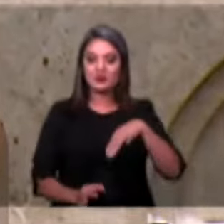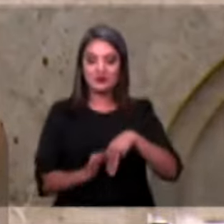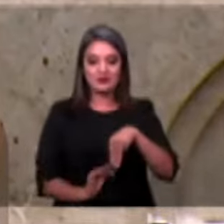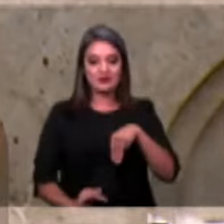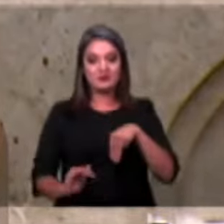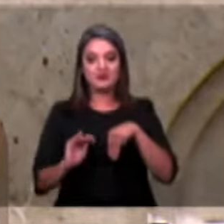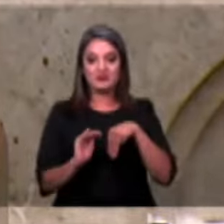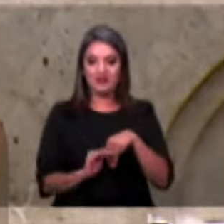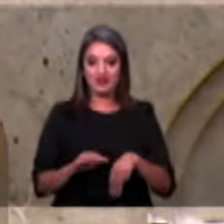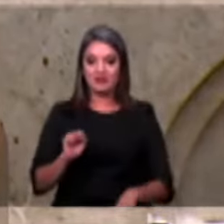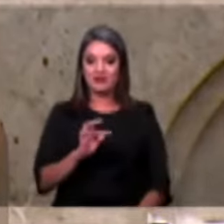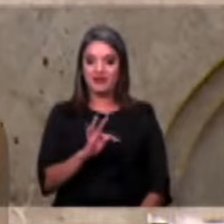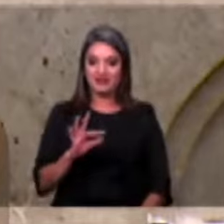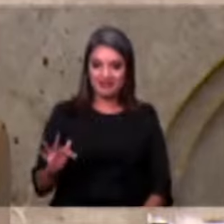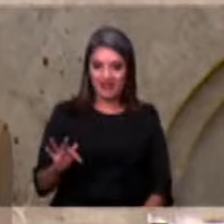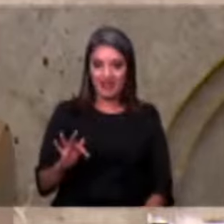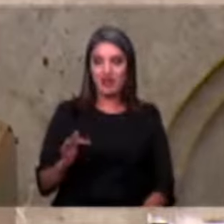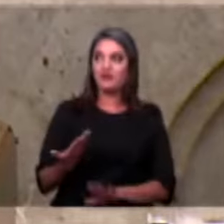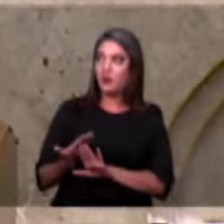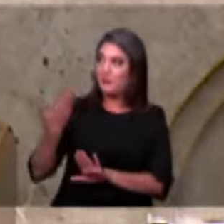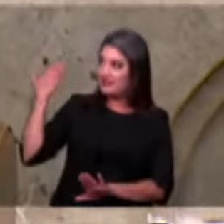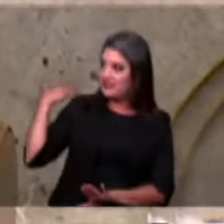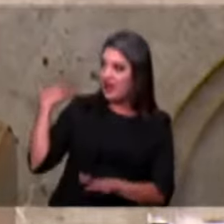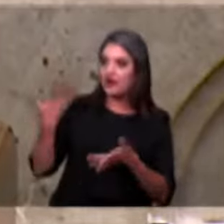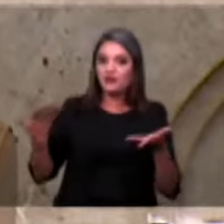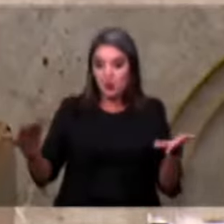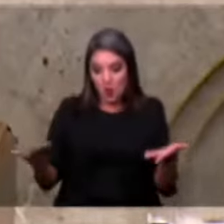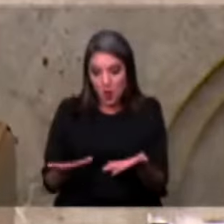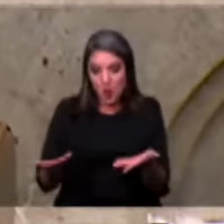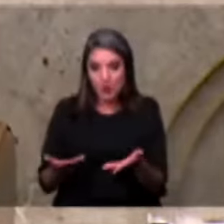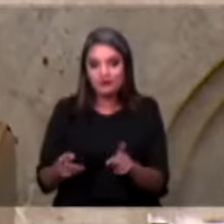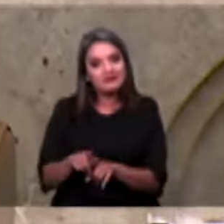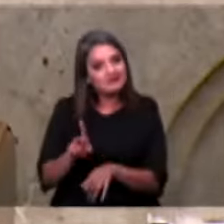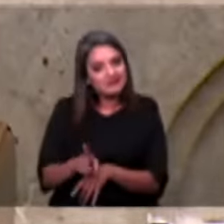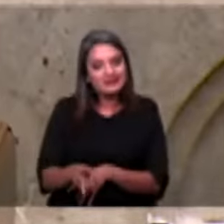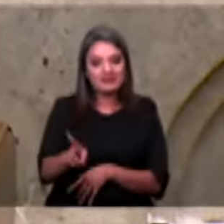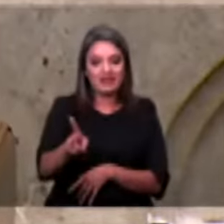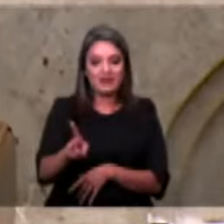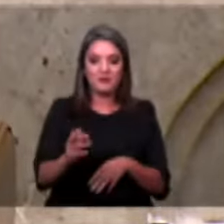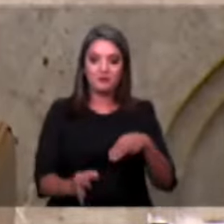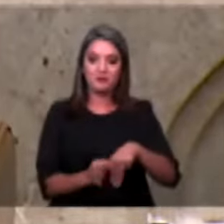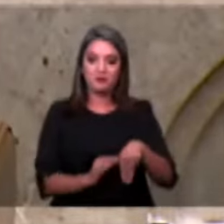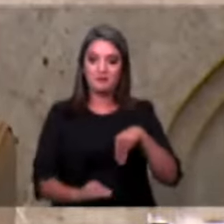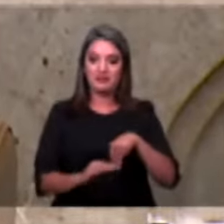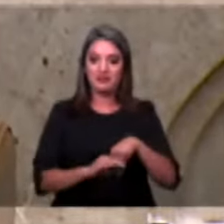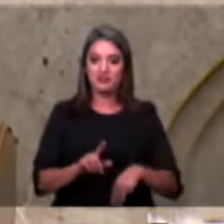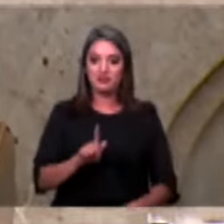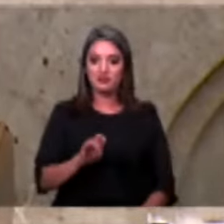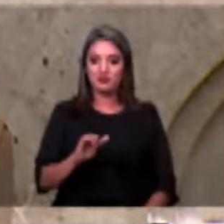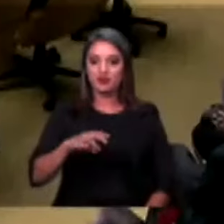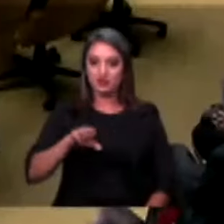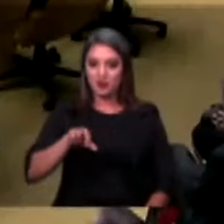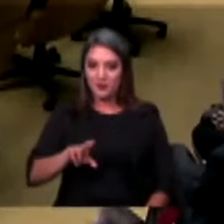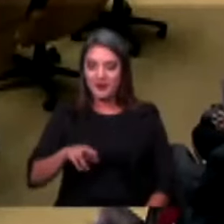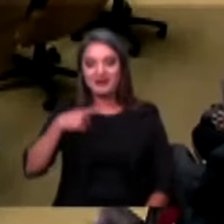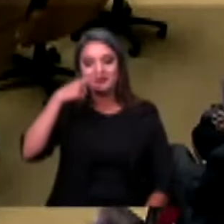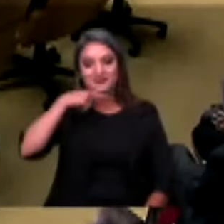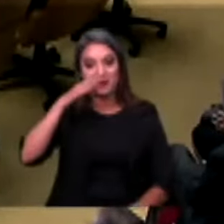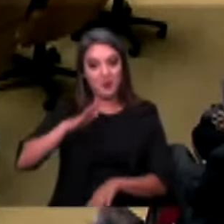de ontem, de hoje e de sempre. Os queridos ministros Gilmar Mendes, nosso